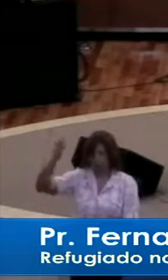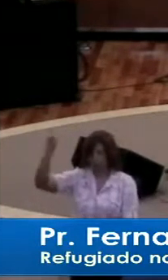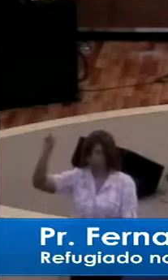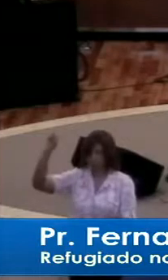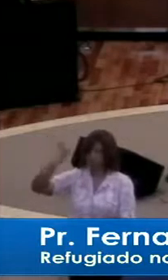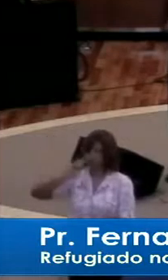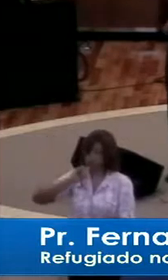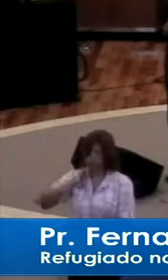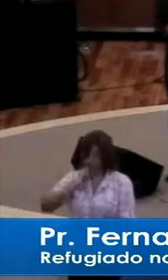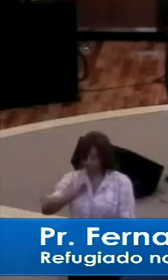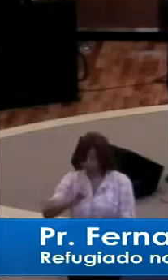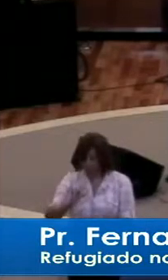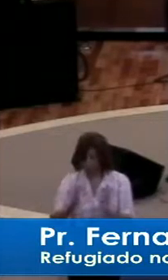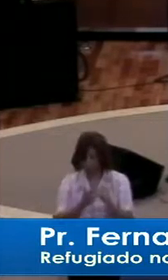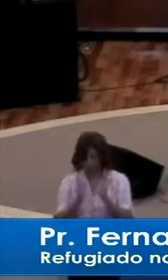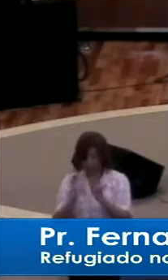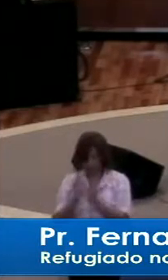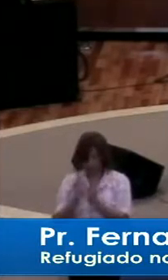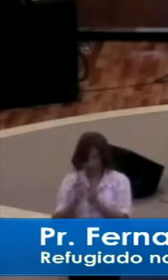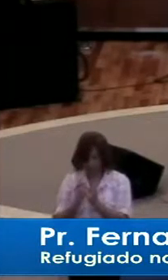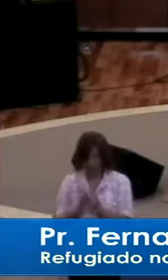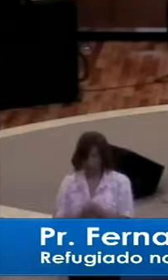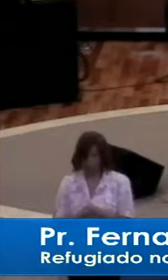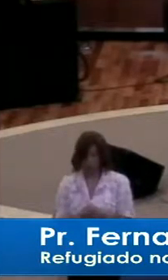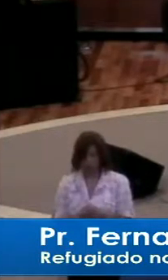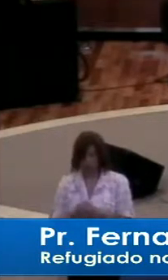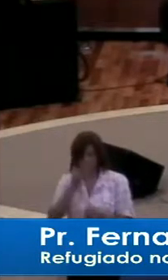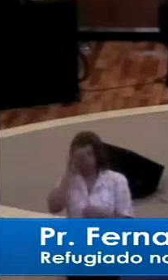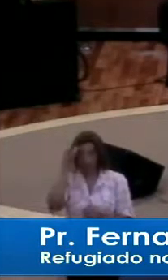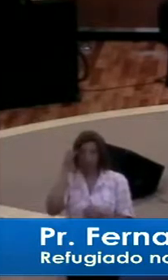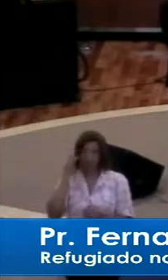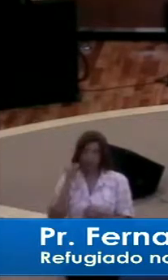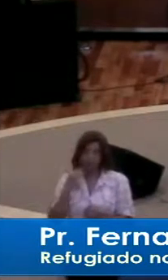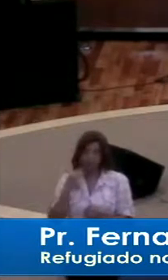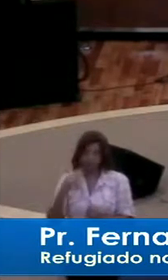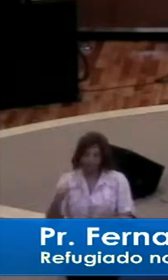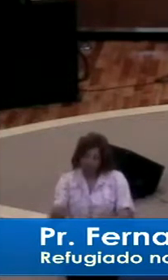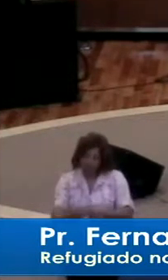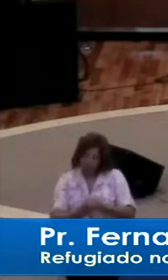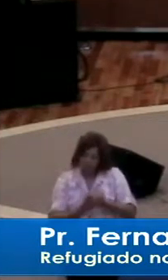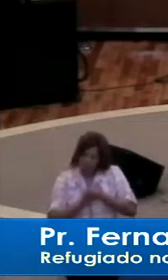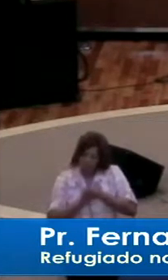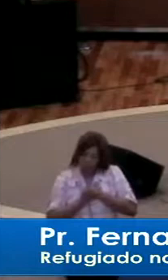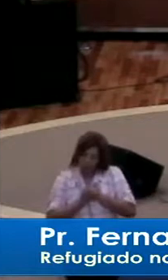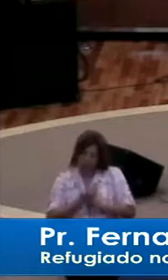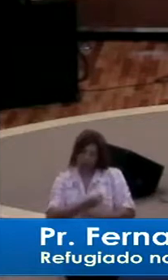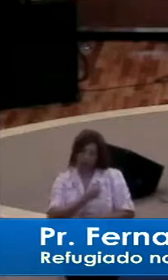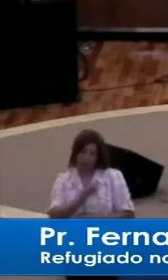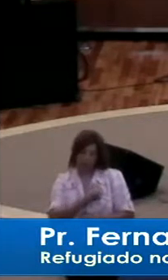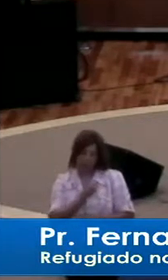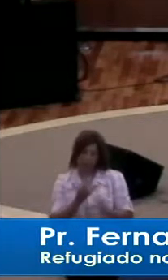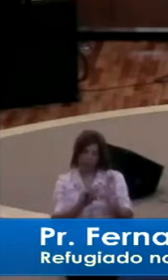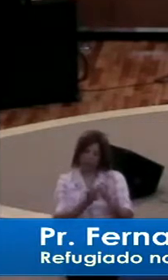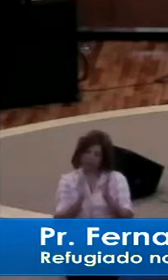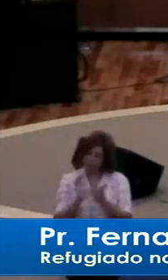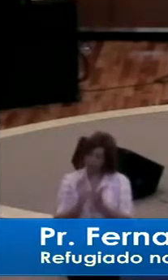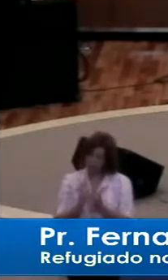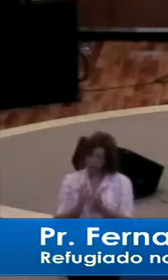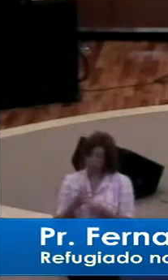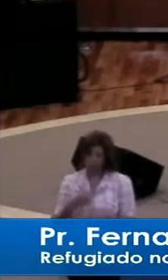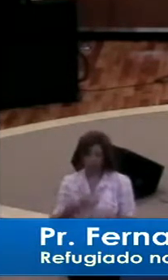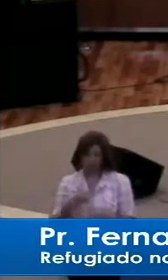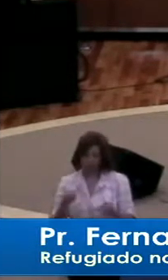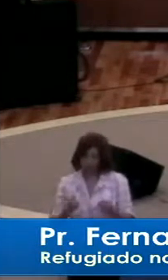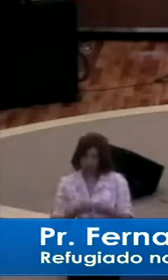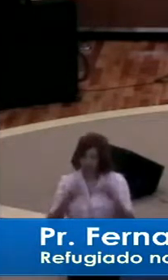filho aqui, e Deus não poderia preservar a vida do seu filho? De uma forma miraculosa, de uma